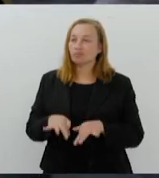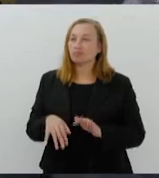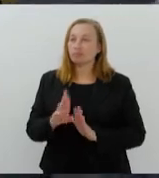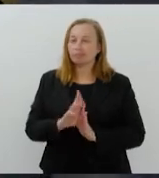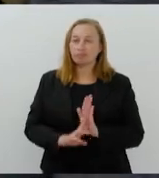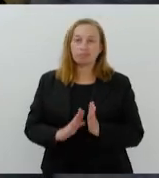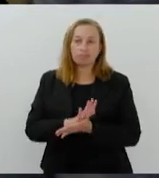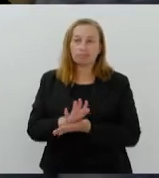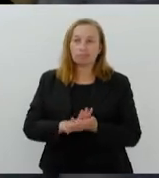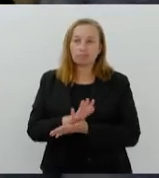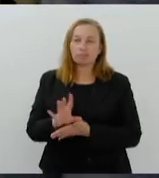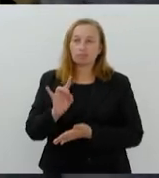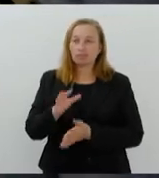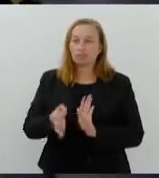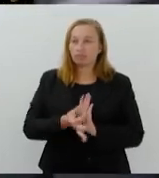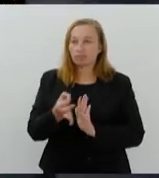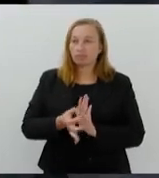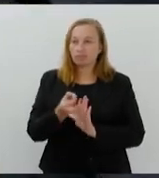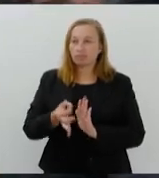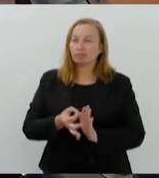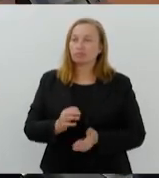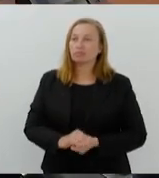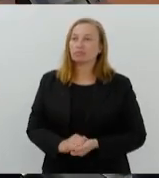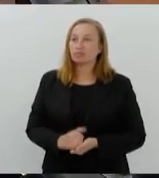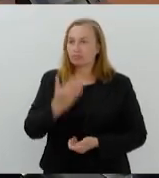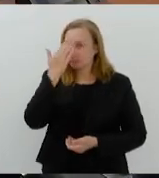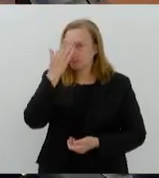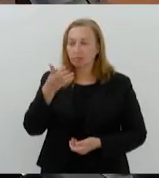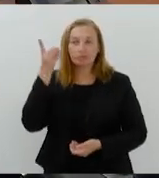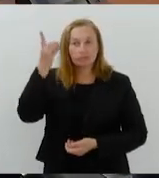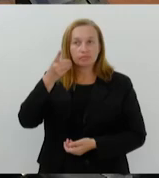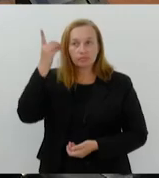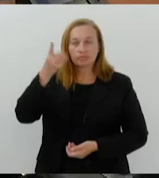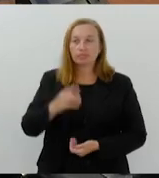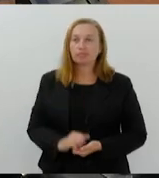relação. Este é só o parecer. Obrigado, deputado. Pela